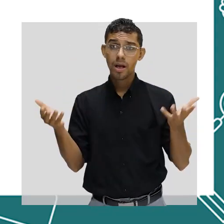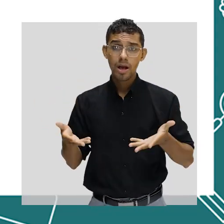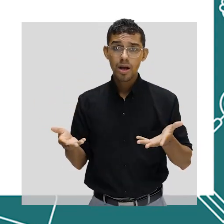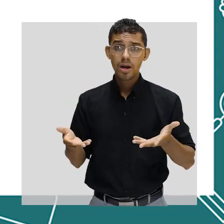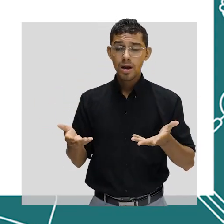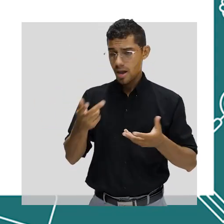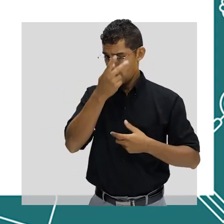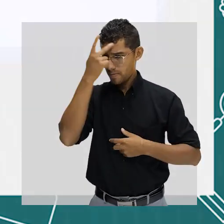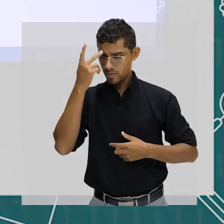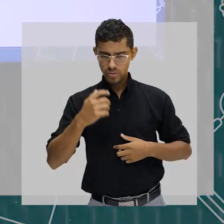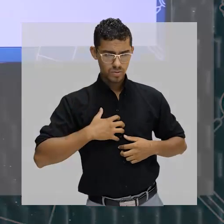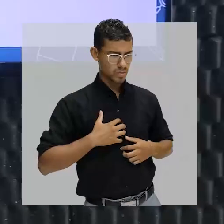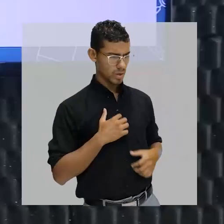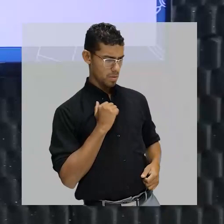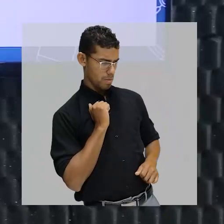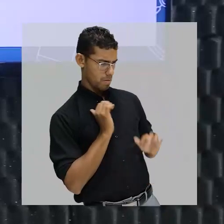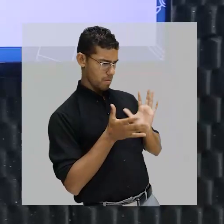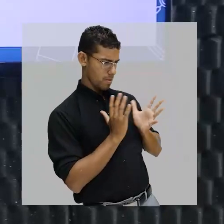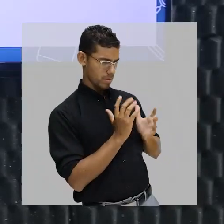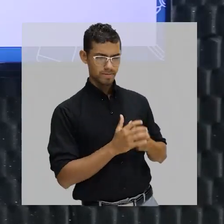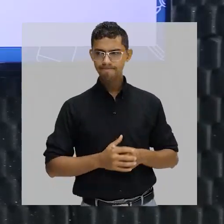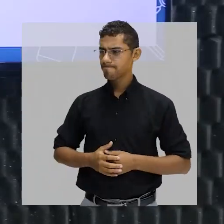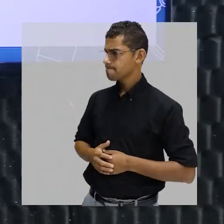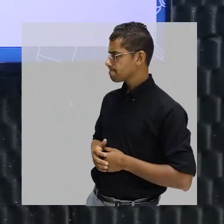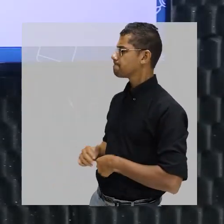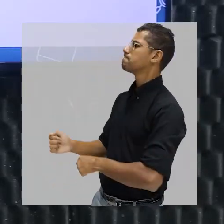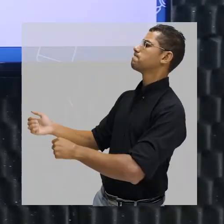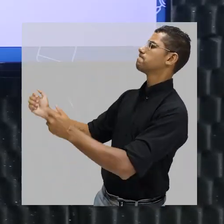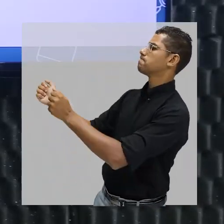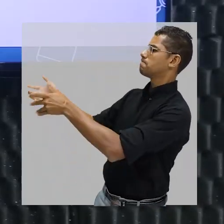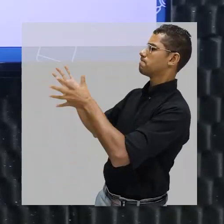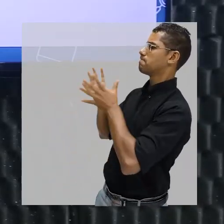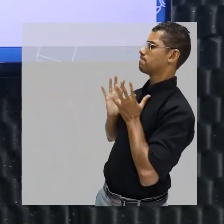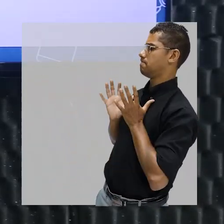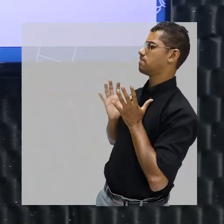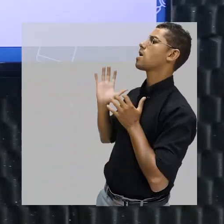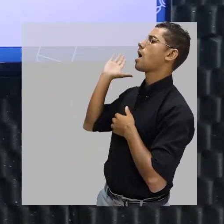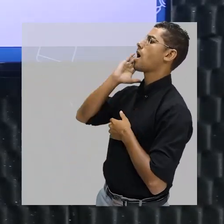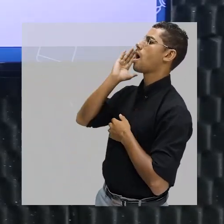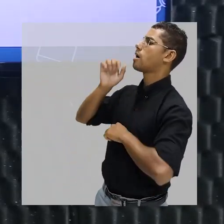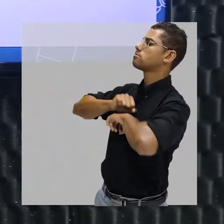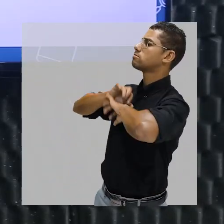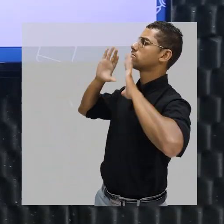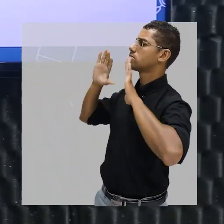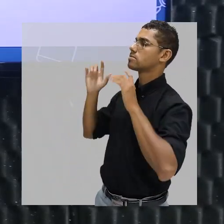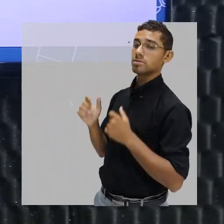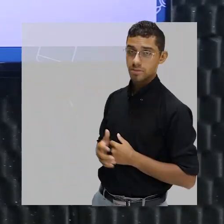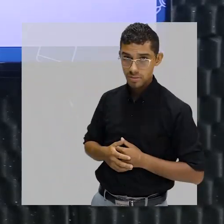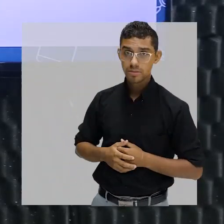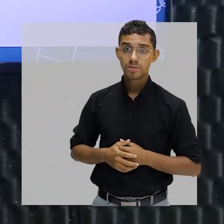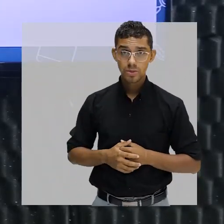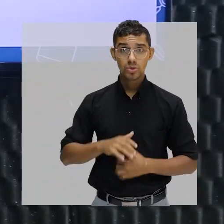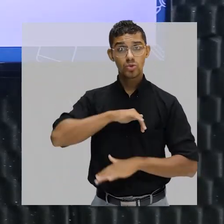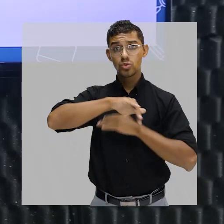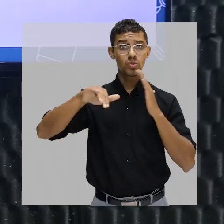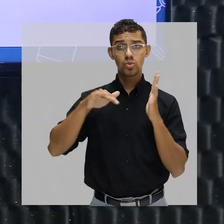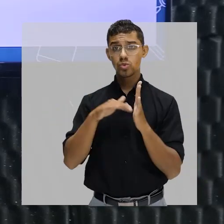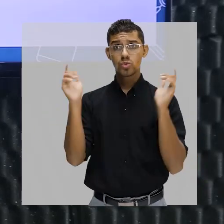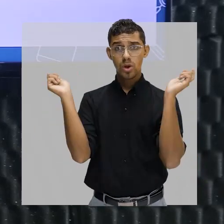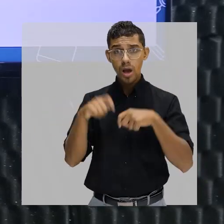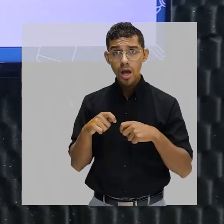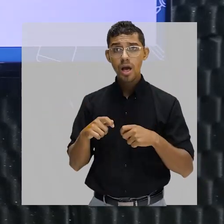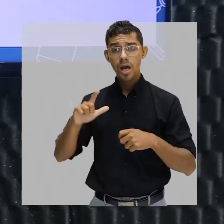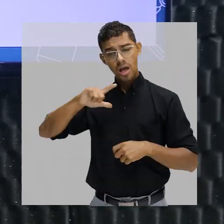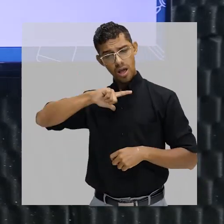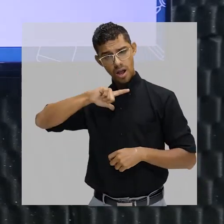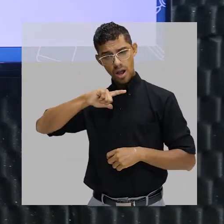que o emissor quer transmitir, com intenção por trás dessa mensagem. Então, eu posso dizer que isso tudo faz parte da